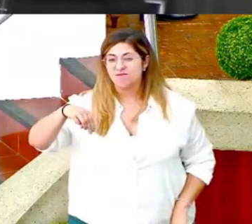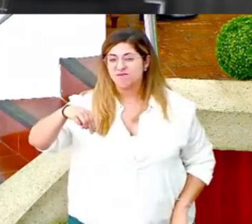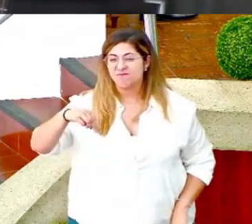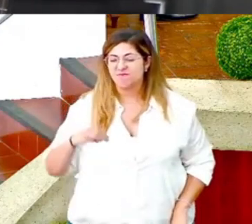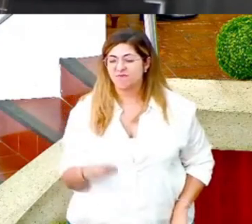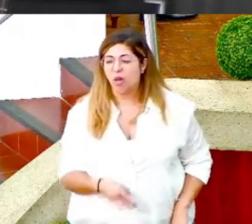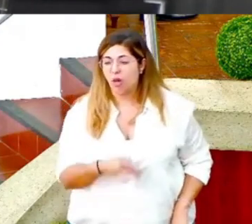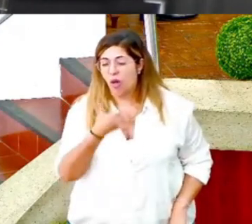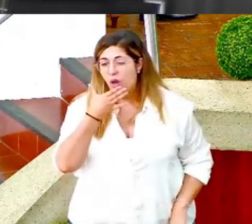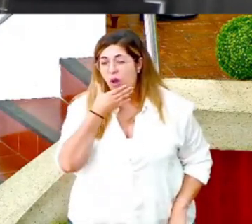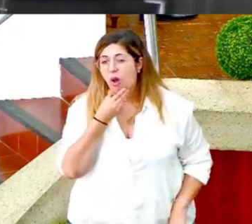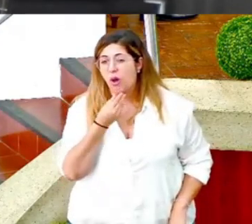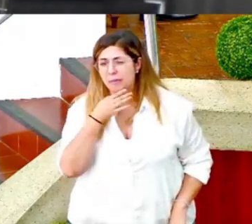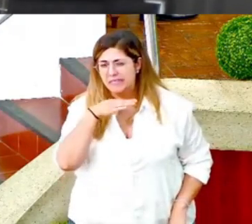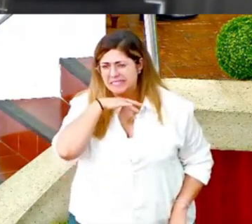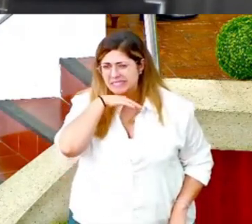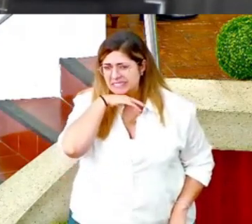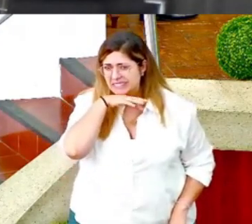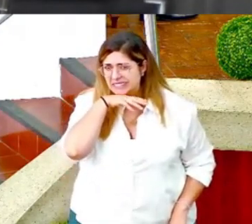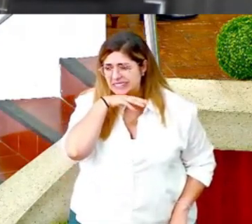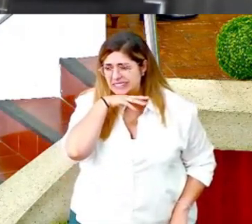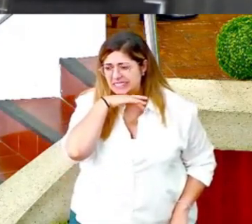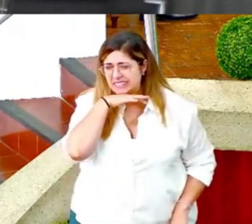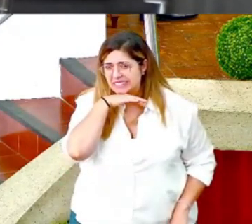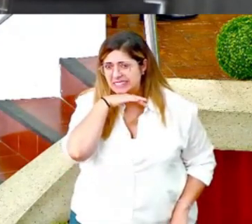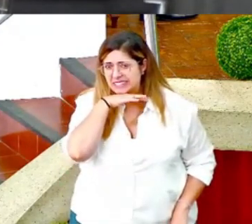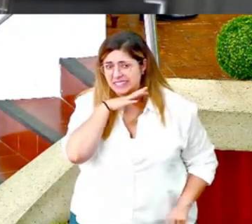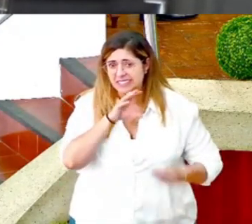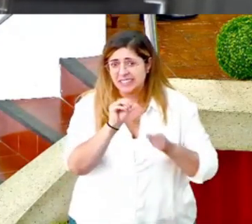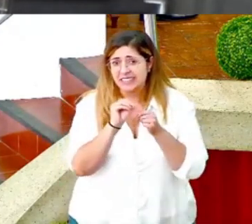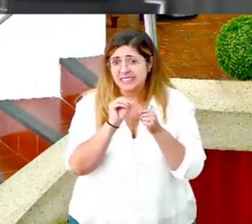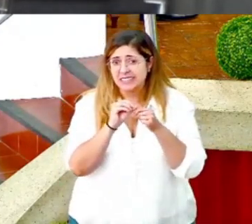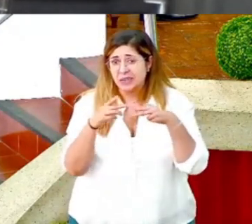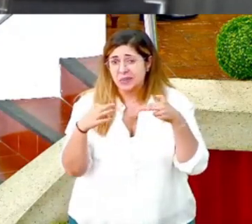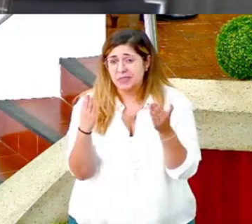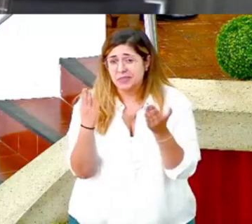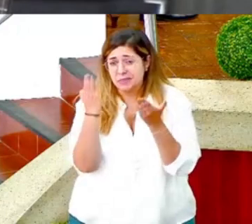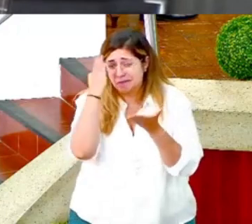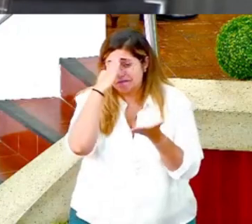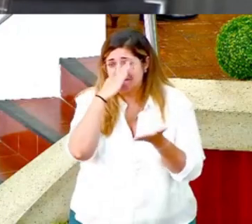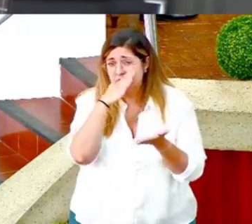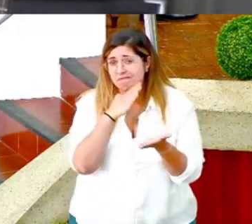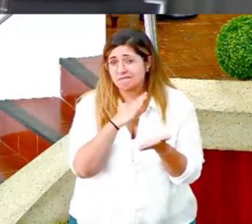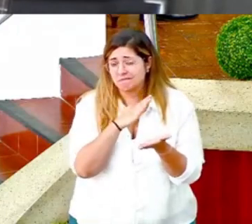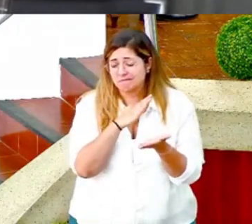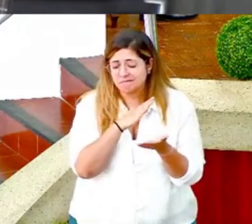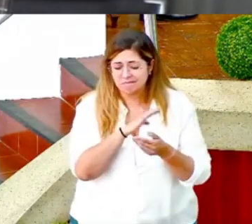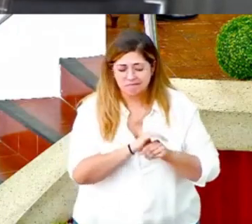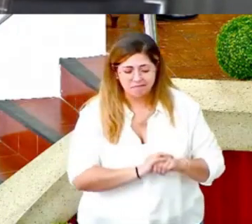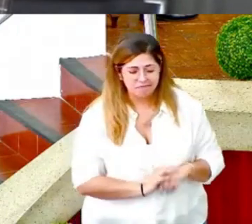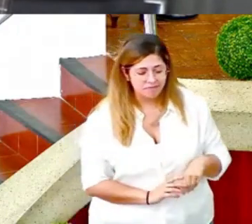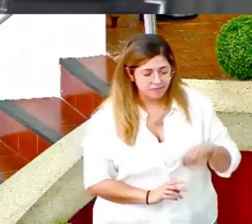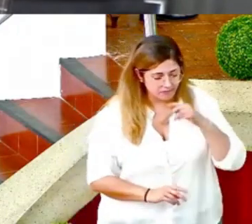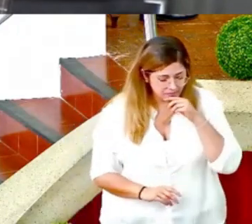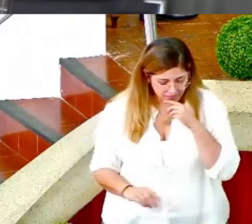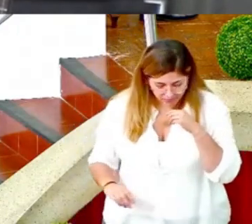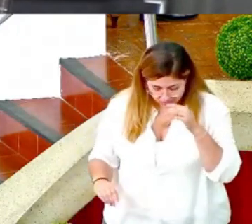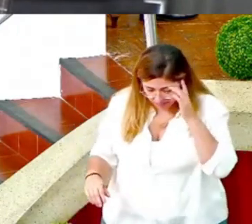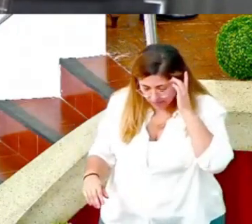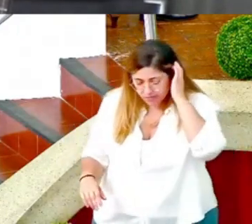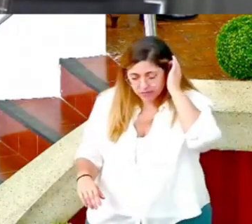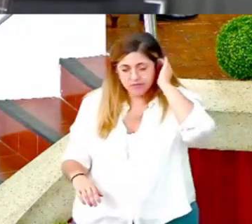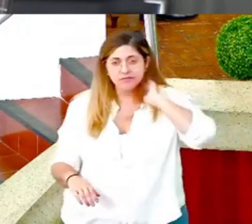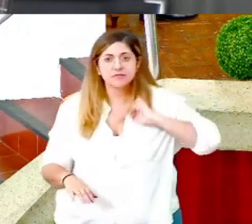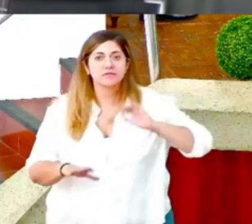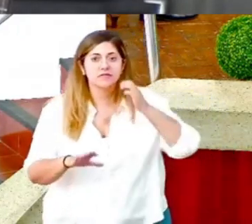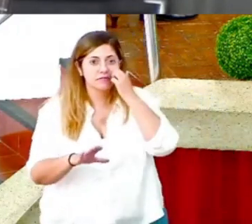esquecido. Ruim de toda a vida, Amon. Um reinado terrível. Está escrito no capítulo 21, versículo